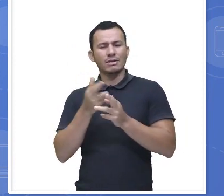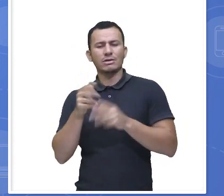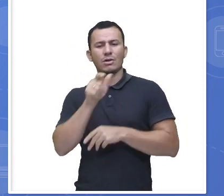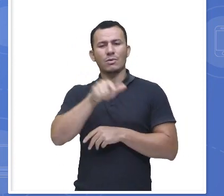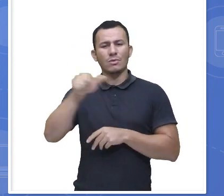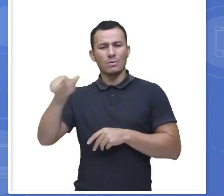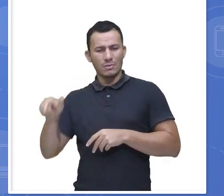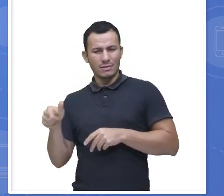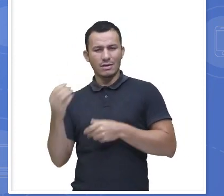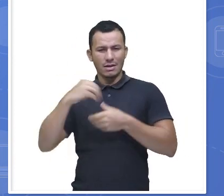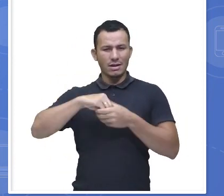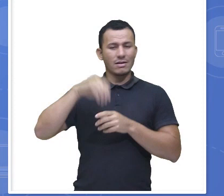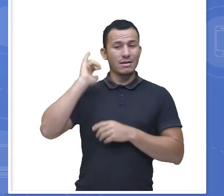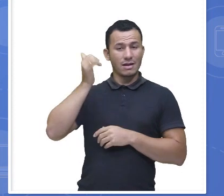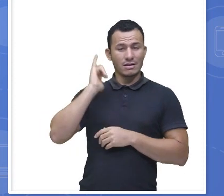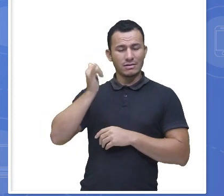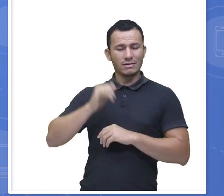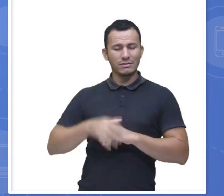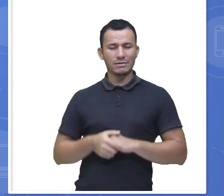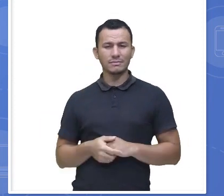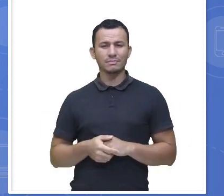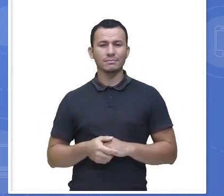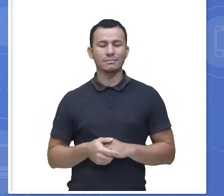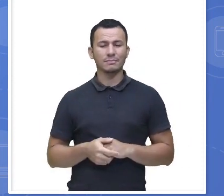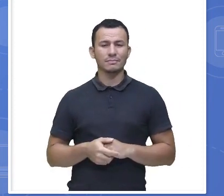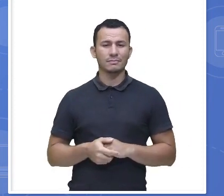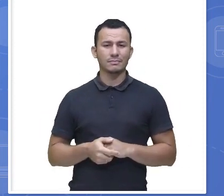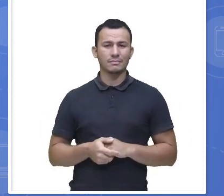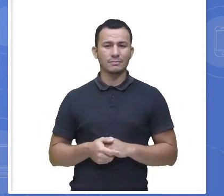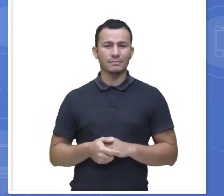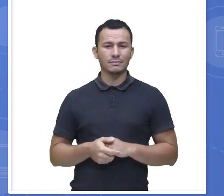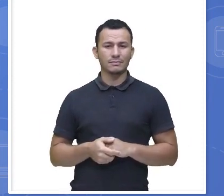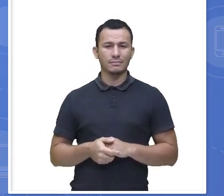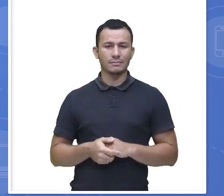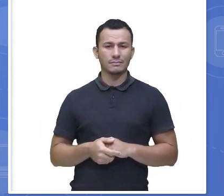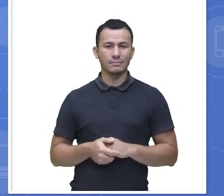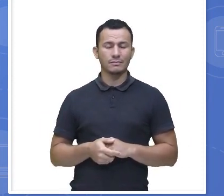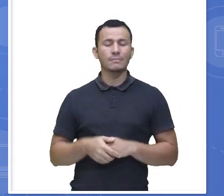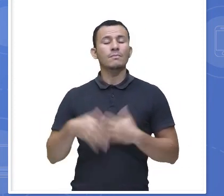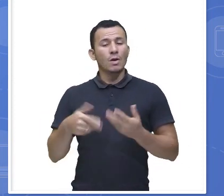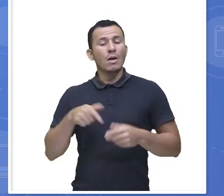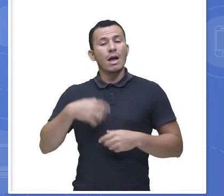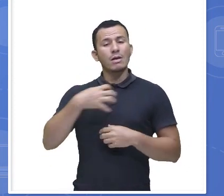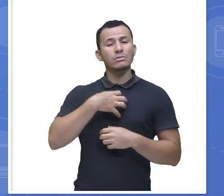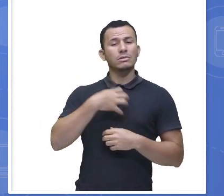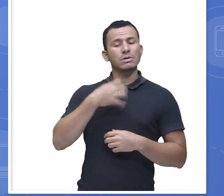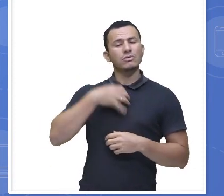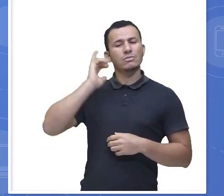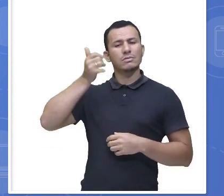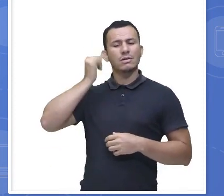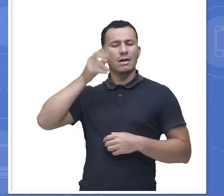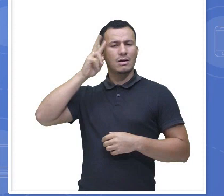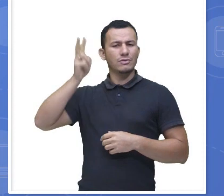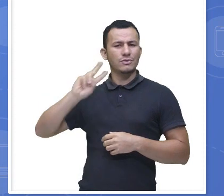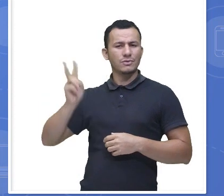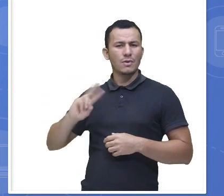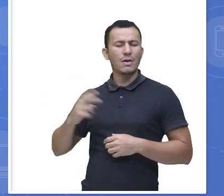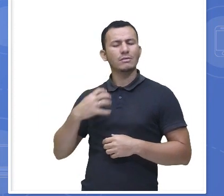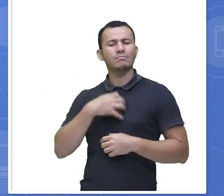os outros elementos da narrativa, né? E a sua forma de narrar, de contar, de relatar a história é